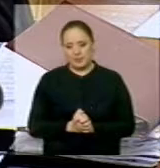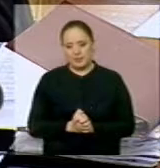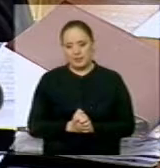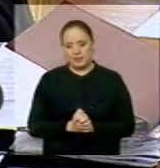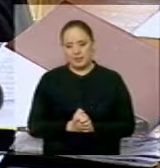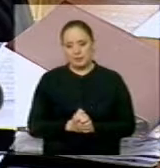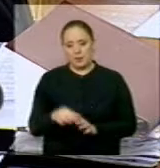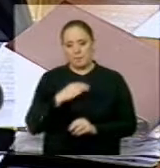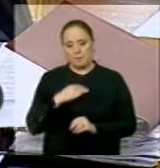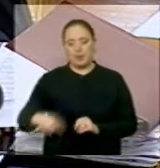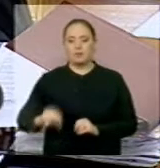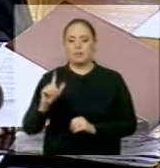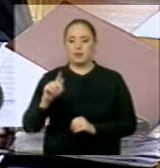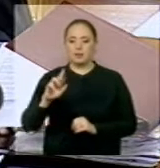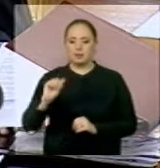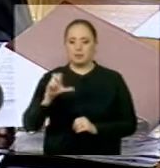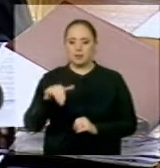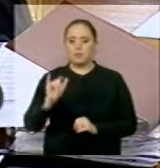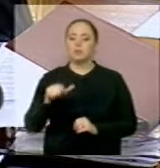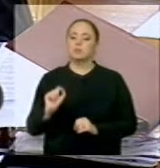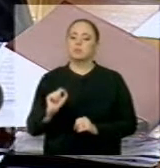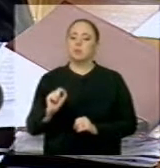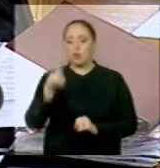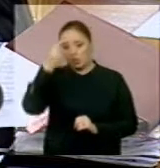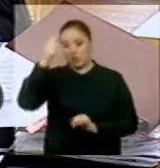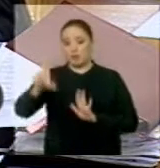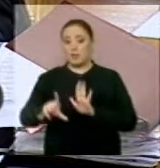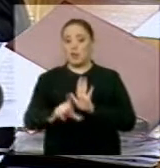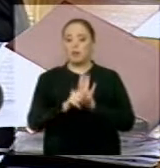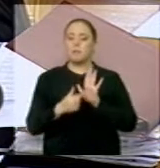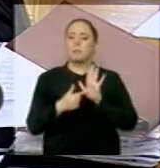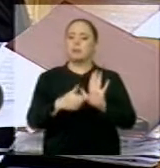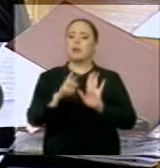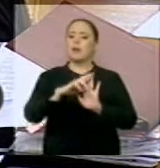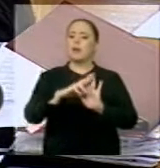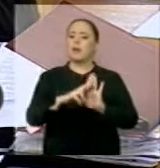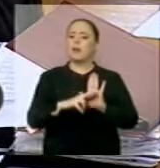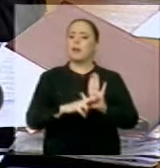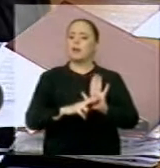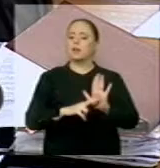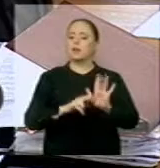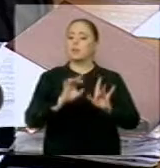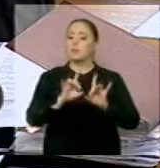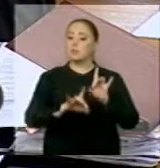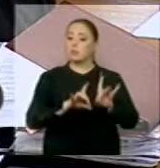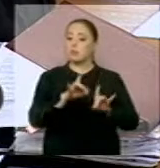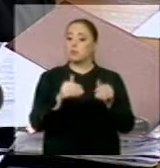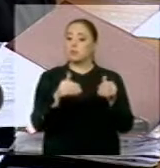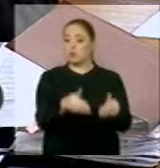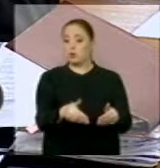ministra Gleisi, a ideia da lei foi trazer requisitos específicos para que